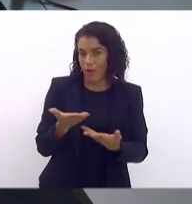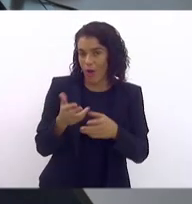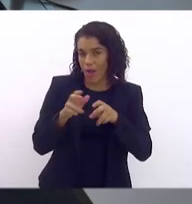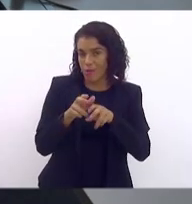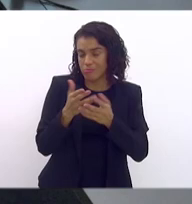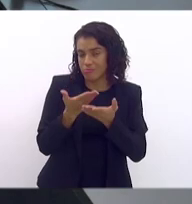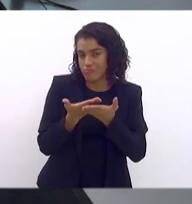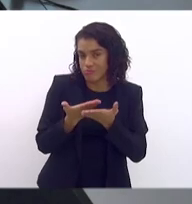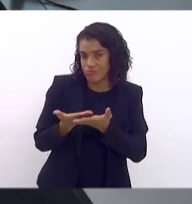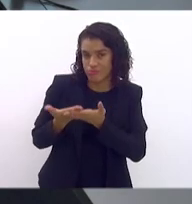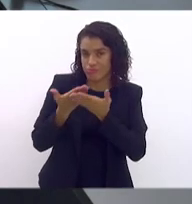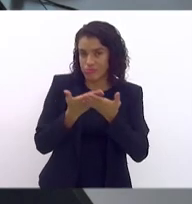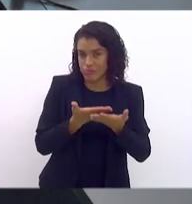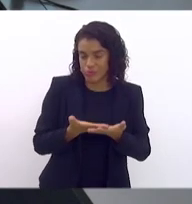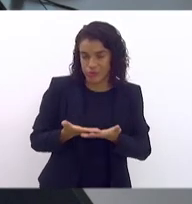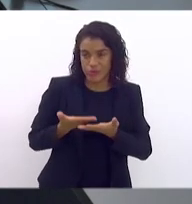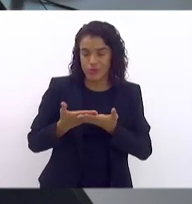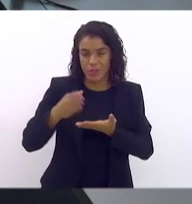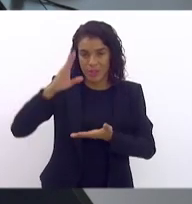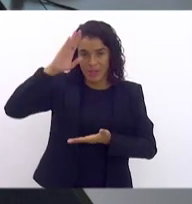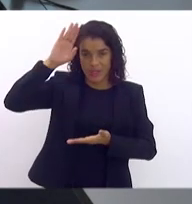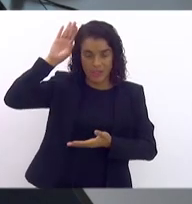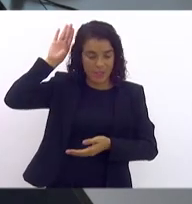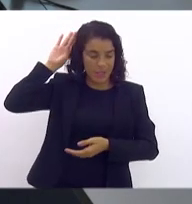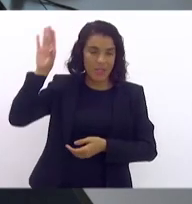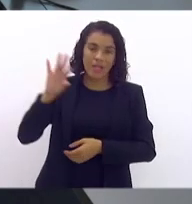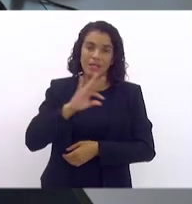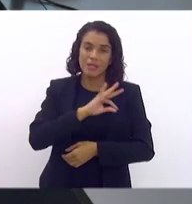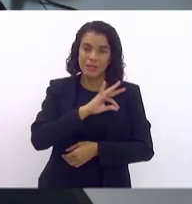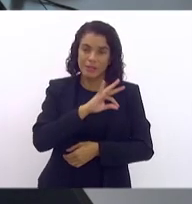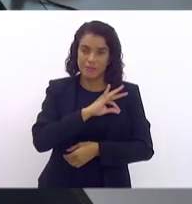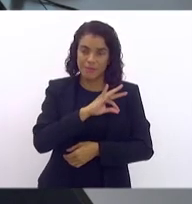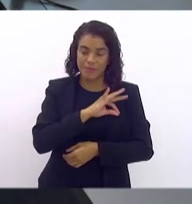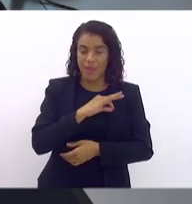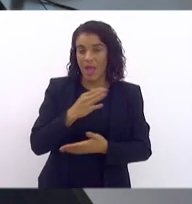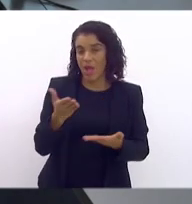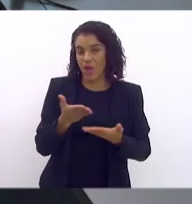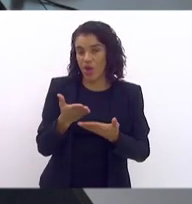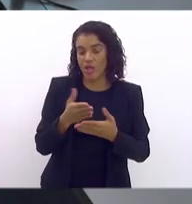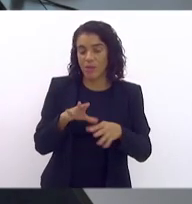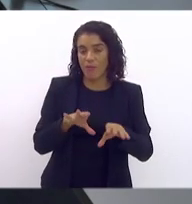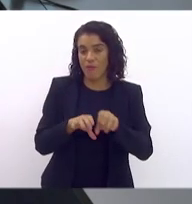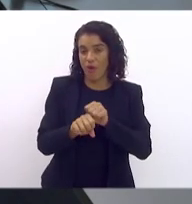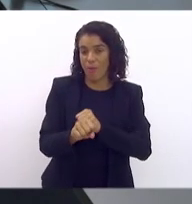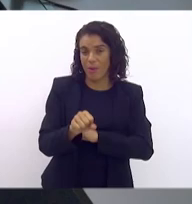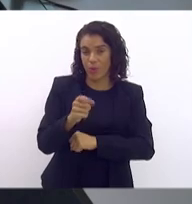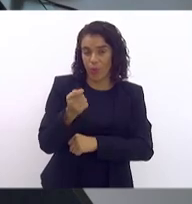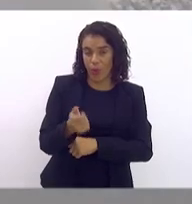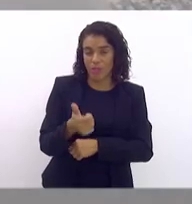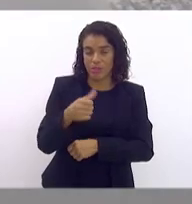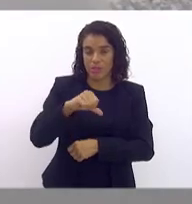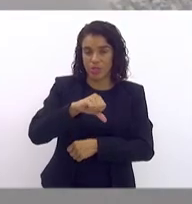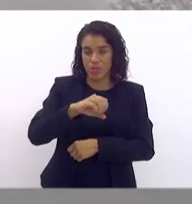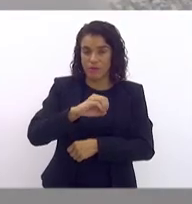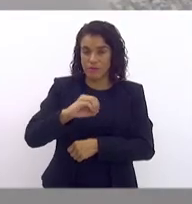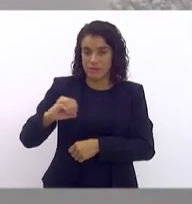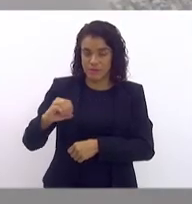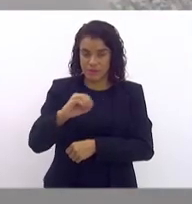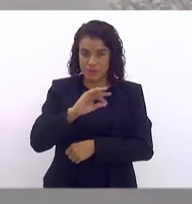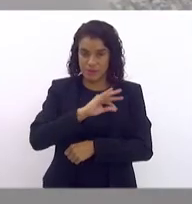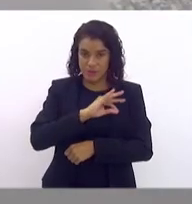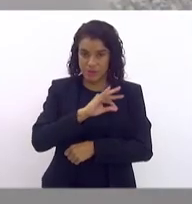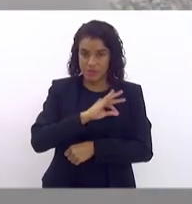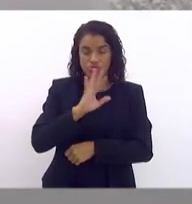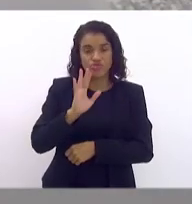polícia nessa primeira etapa aí em que estamos formando novos 900 policiais já saem da academia com